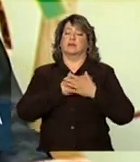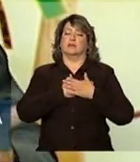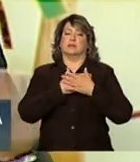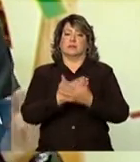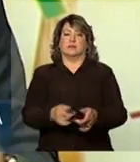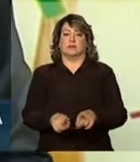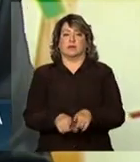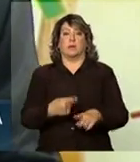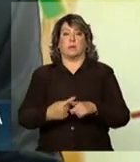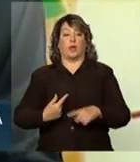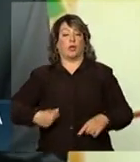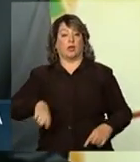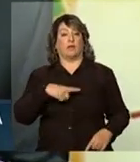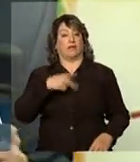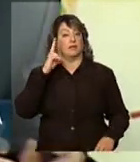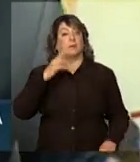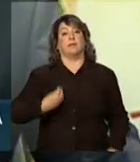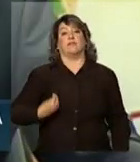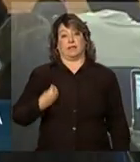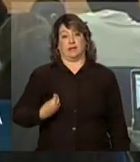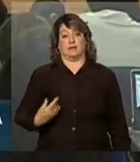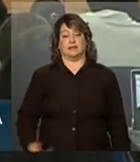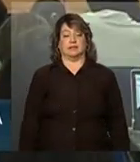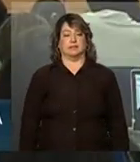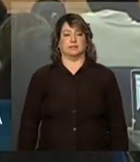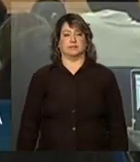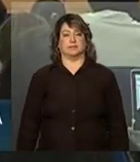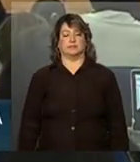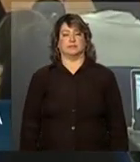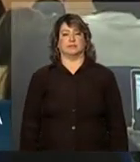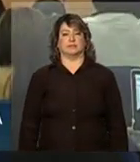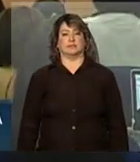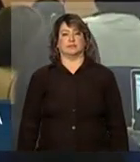né? Afinal de contas, nós estamos falando da vida.